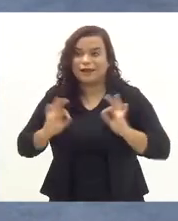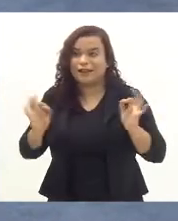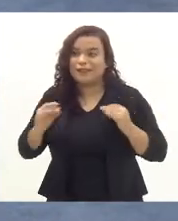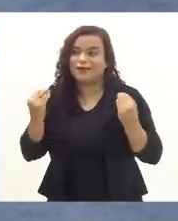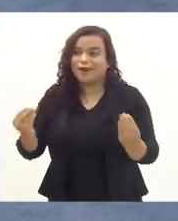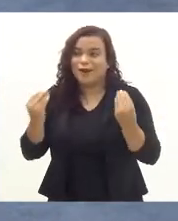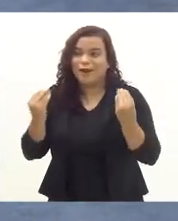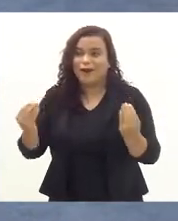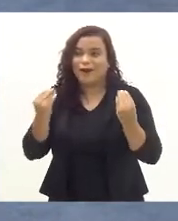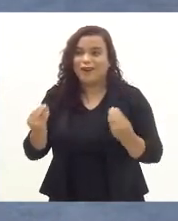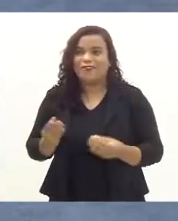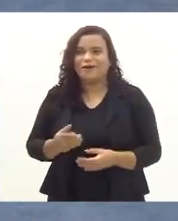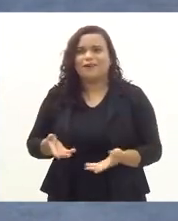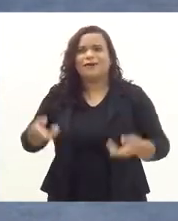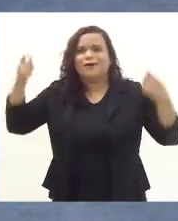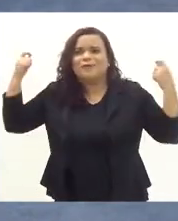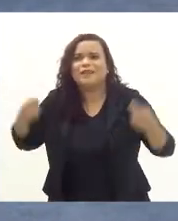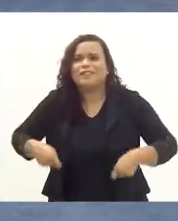conta a